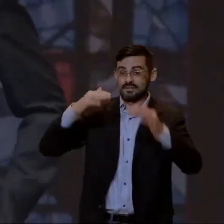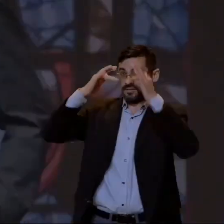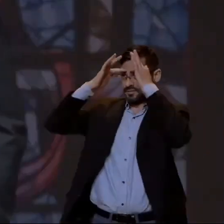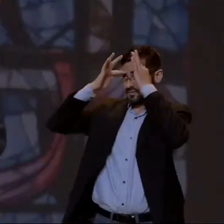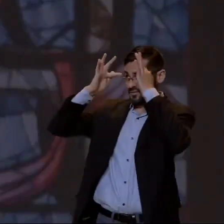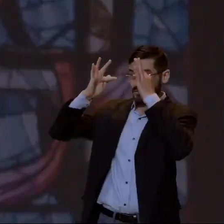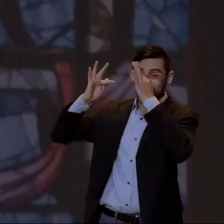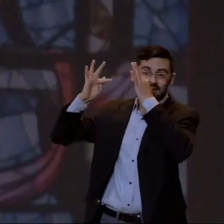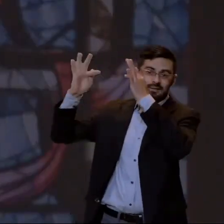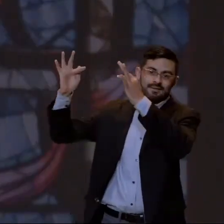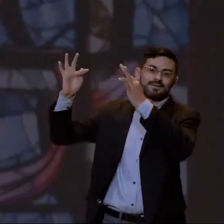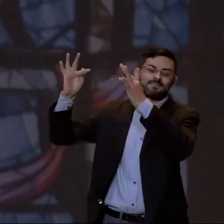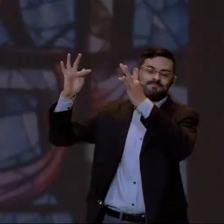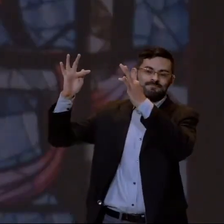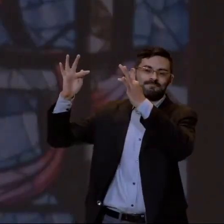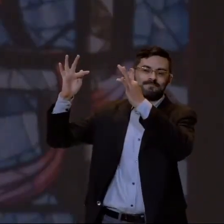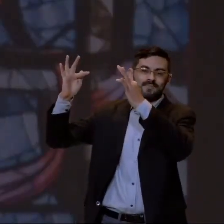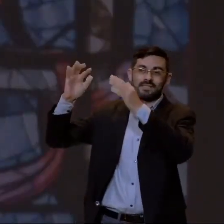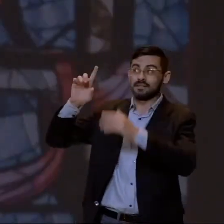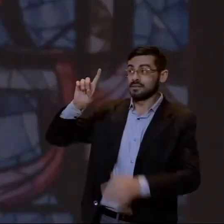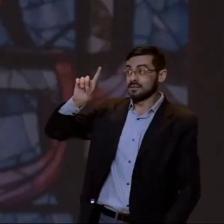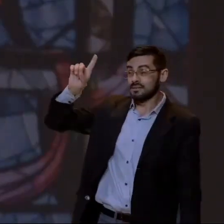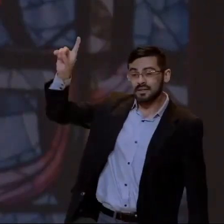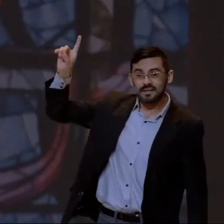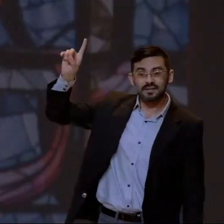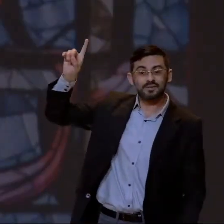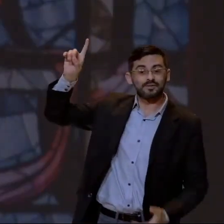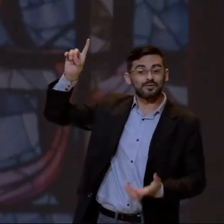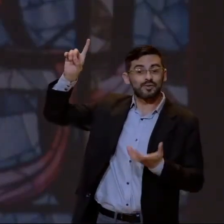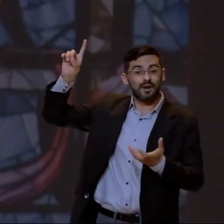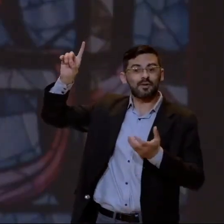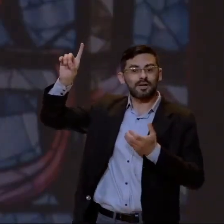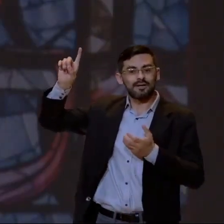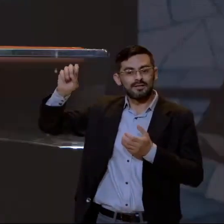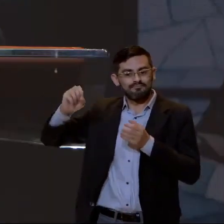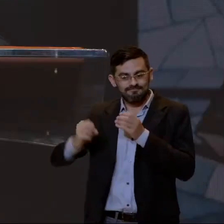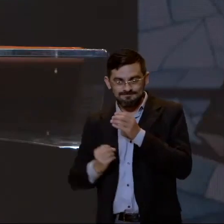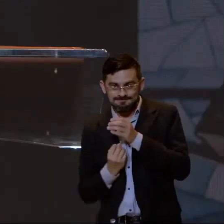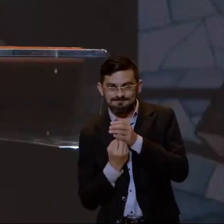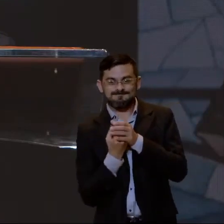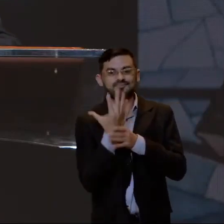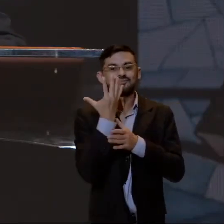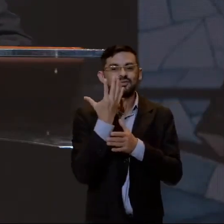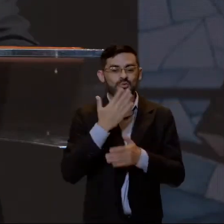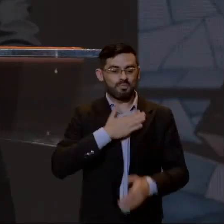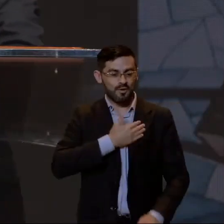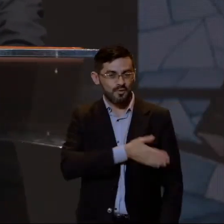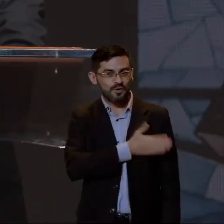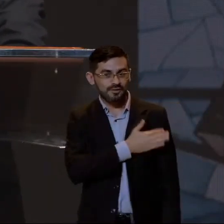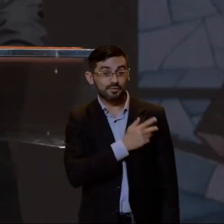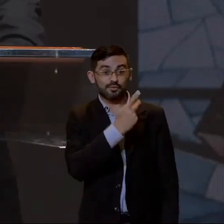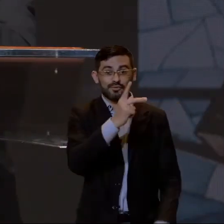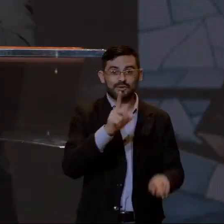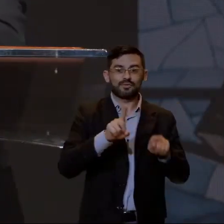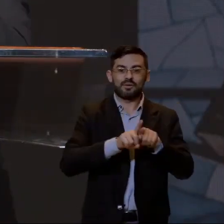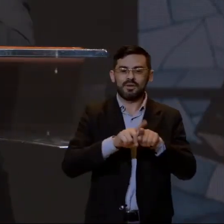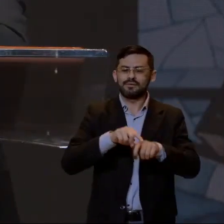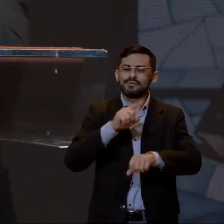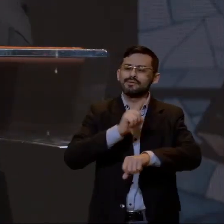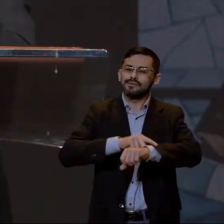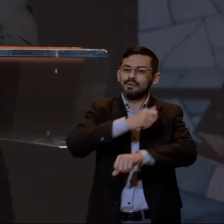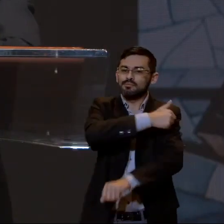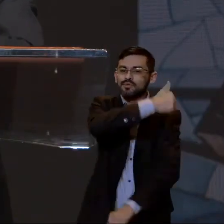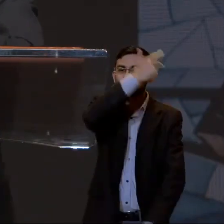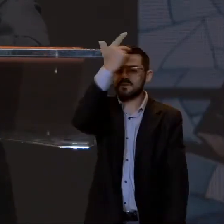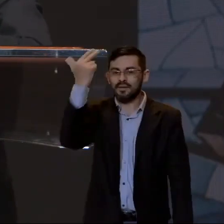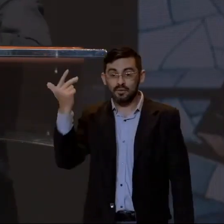Fidelidade é algo que Deus quer suscitar, quer levantar no meu coração e no teu nesse Natal. Para celebrar